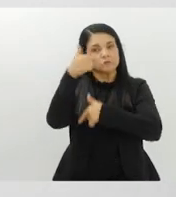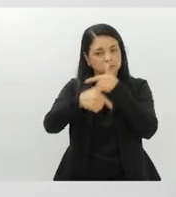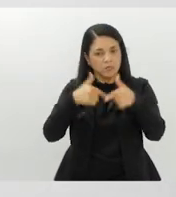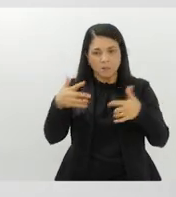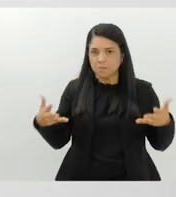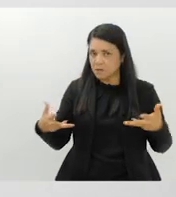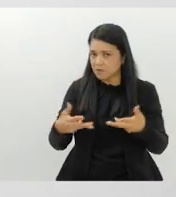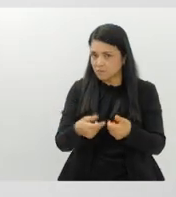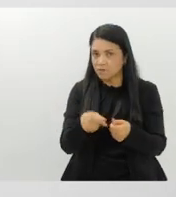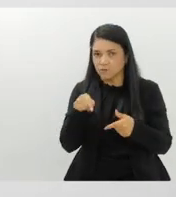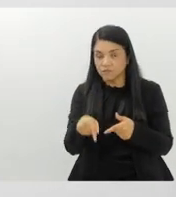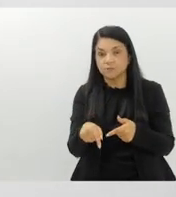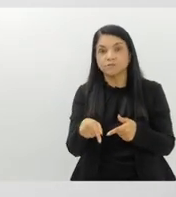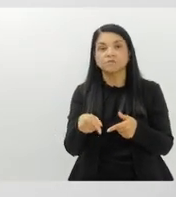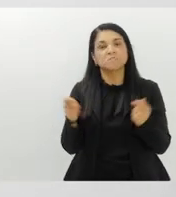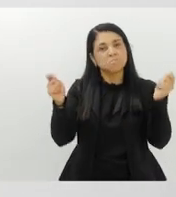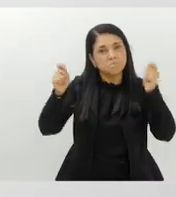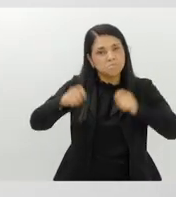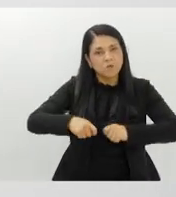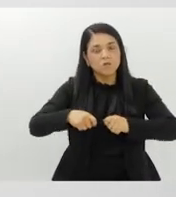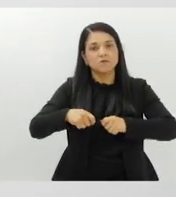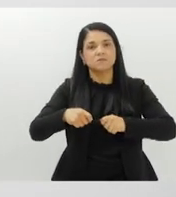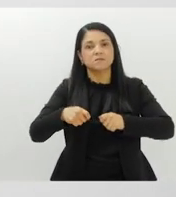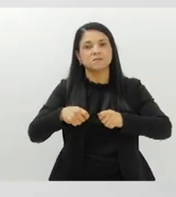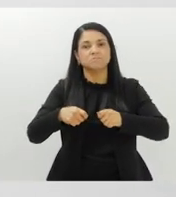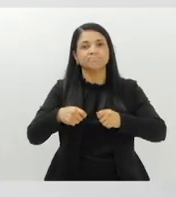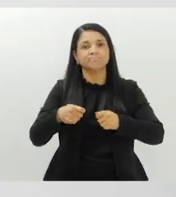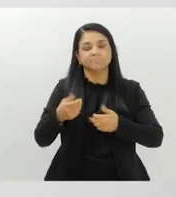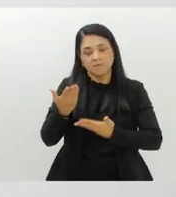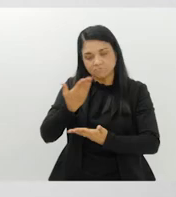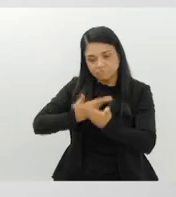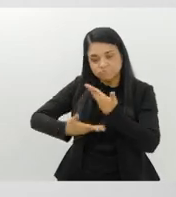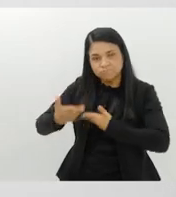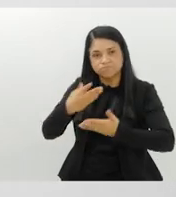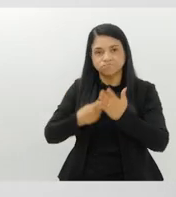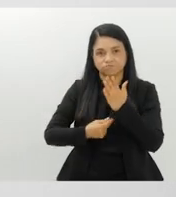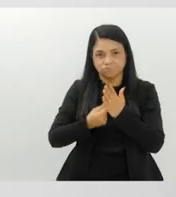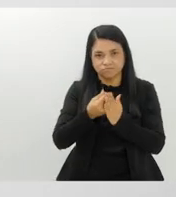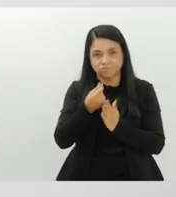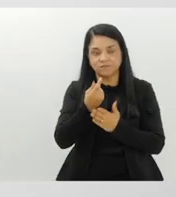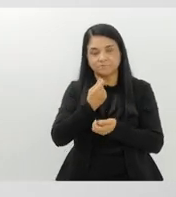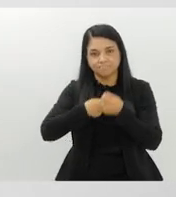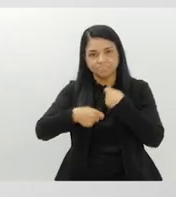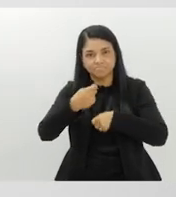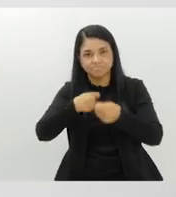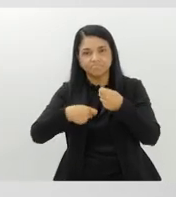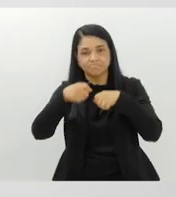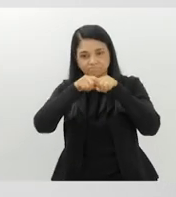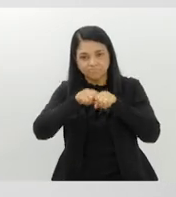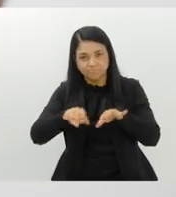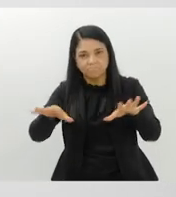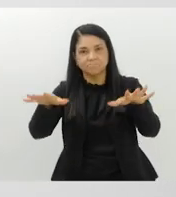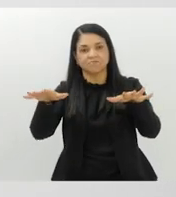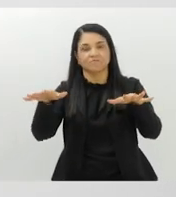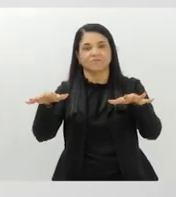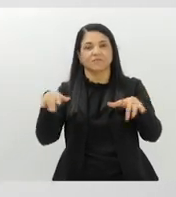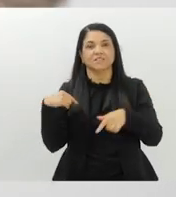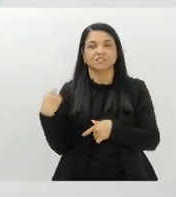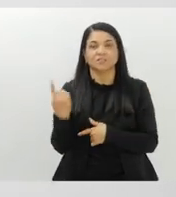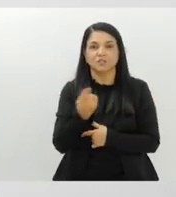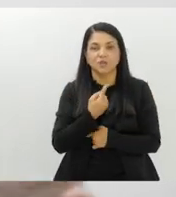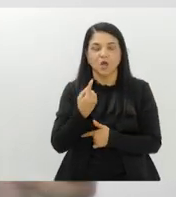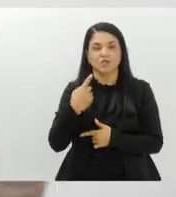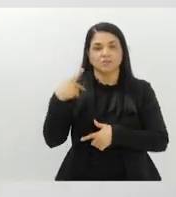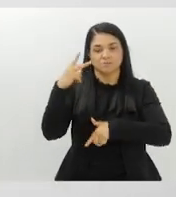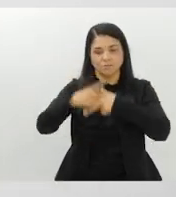e que faz com que a gente possa circular recurso, fazer essa economia circular entre nós, entre